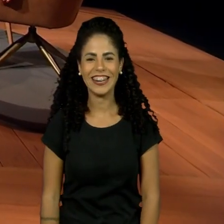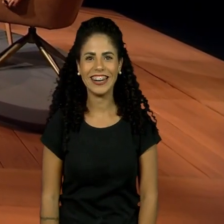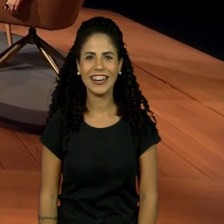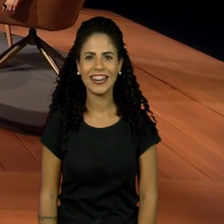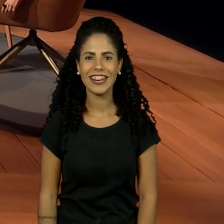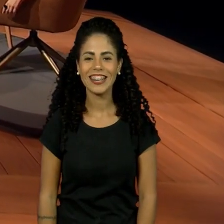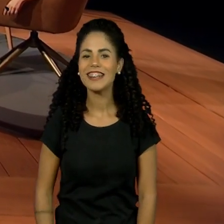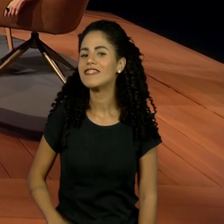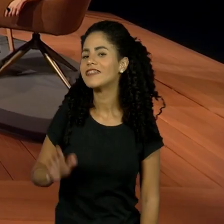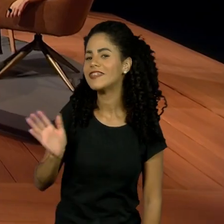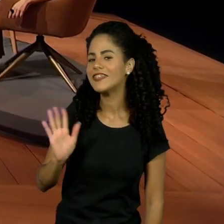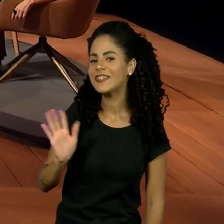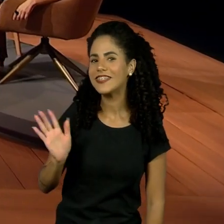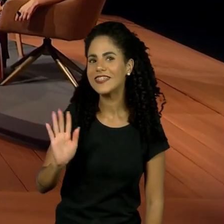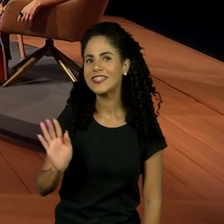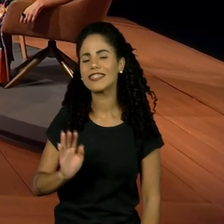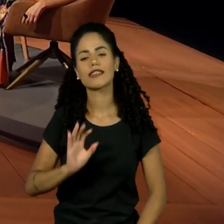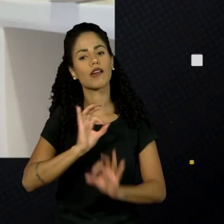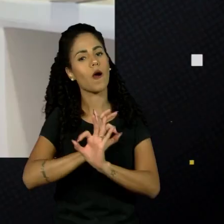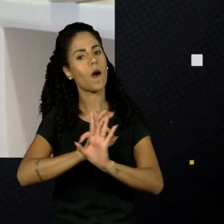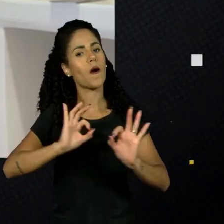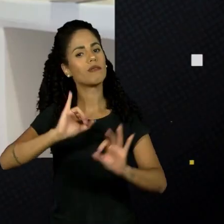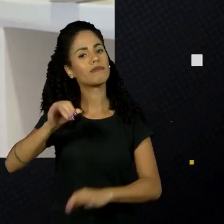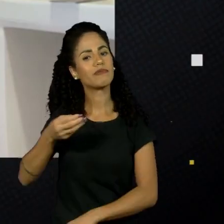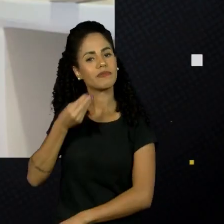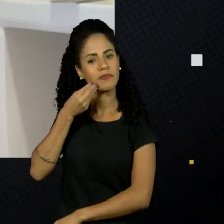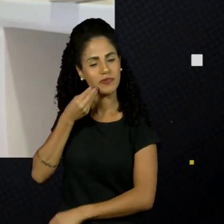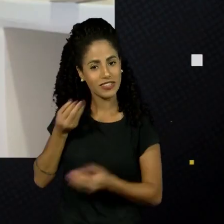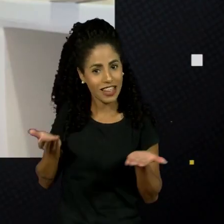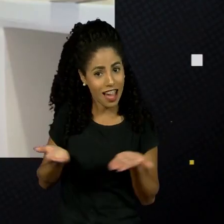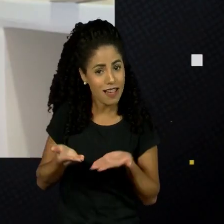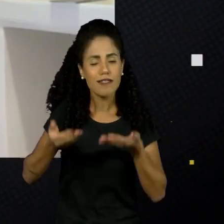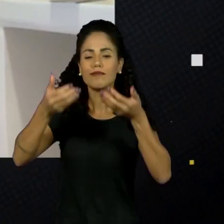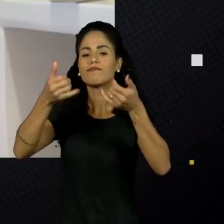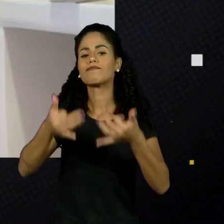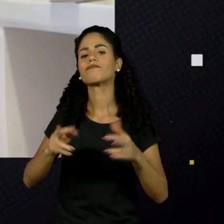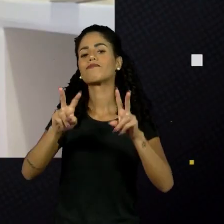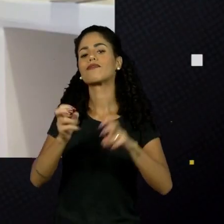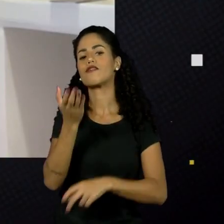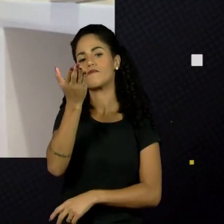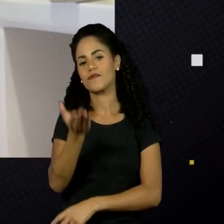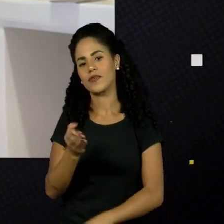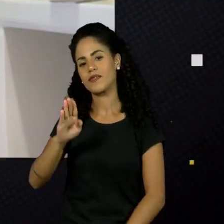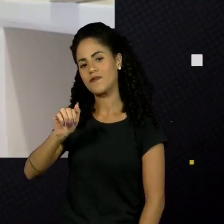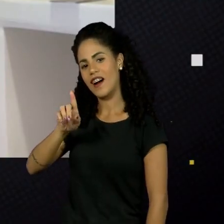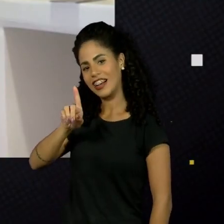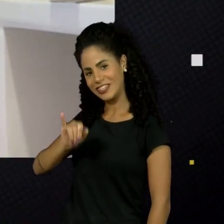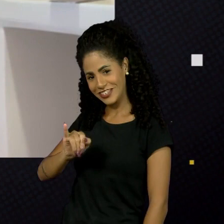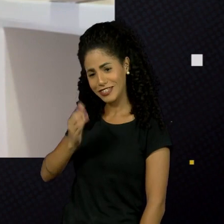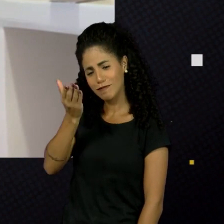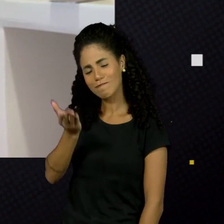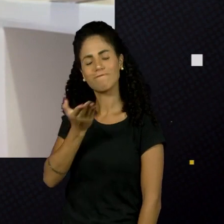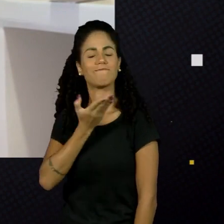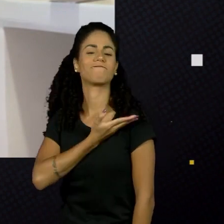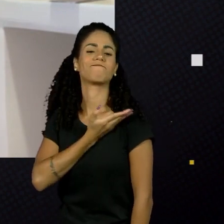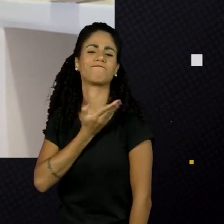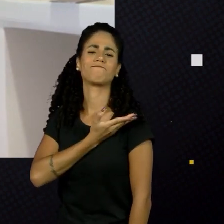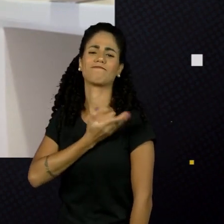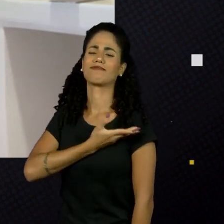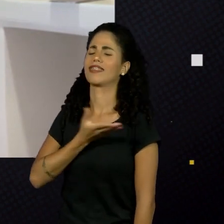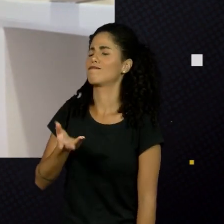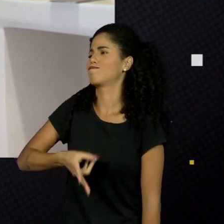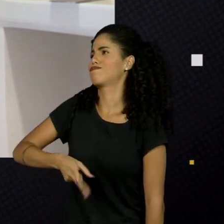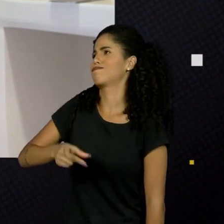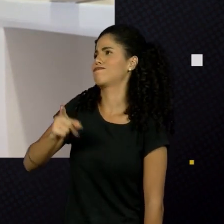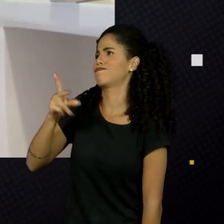Olha lá, que legal, que ótima oportunidade para poder falar sobre Badi. Essa minha amiga de,